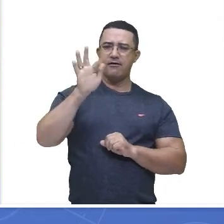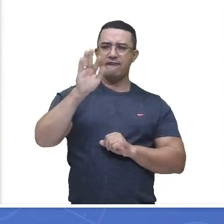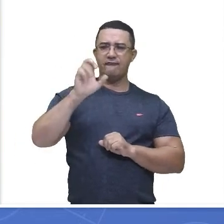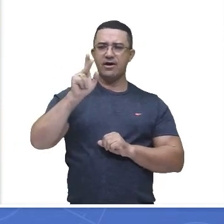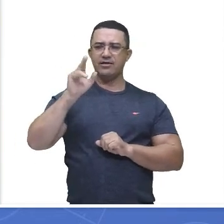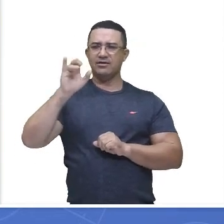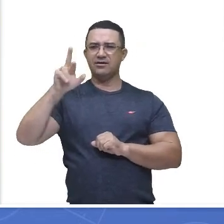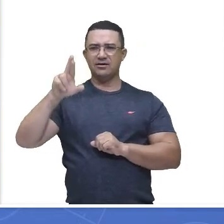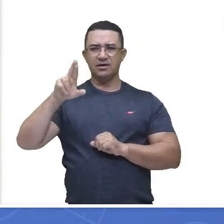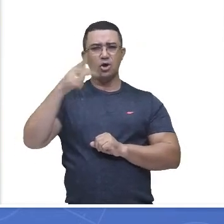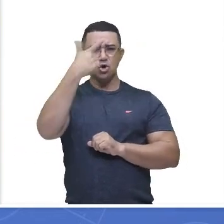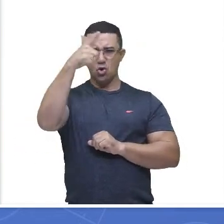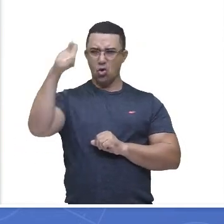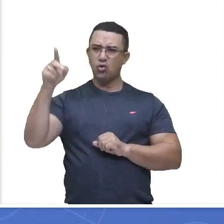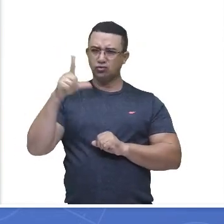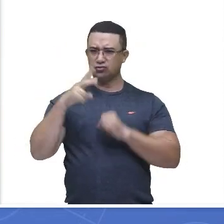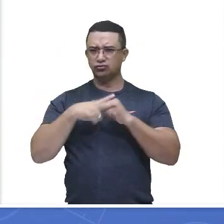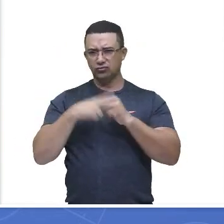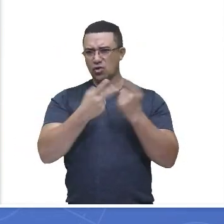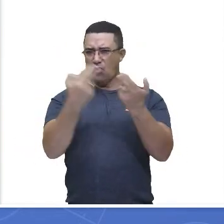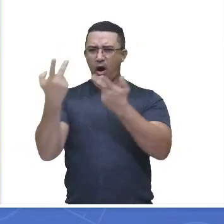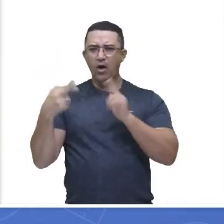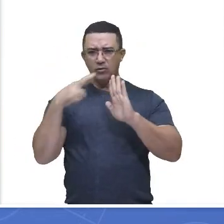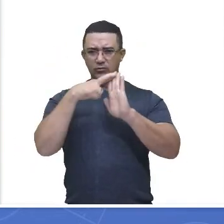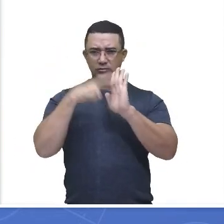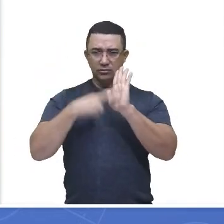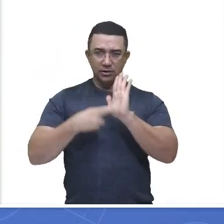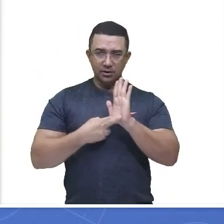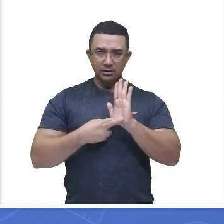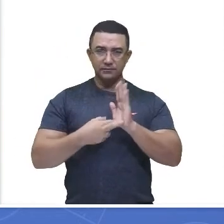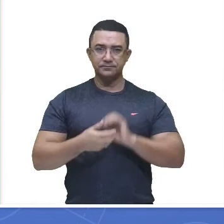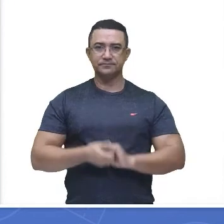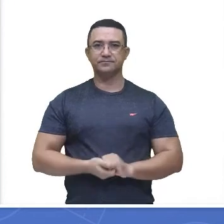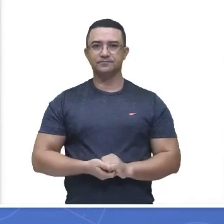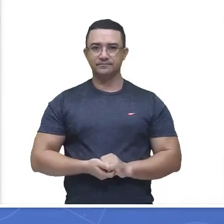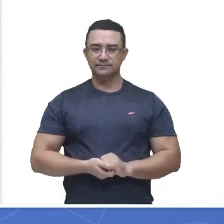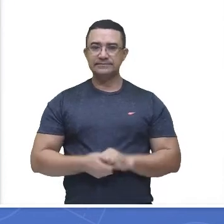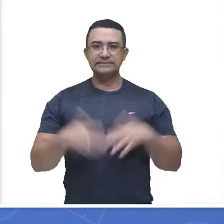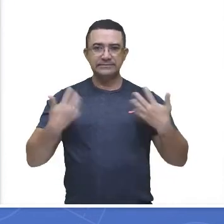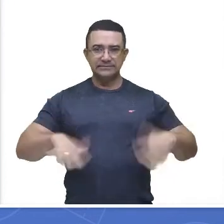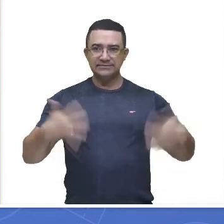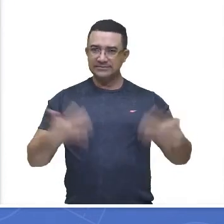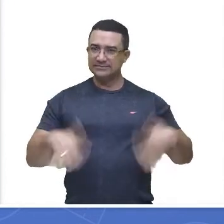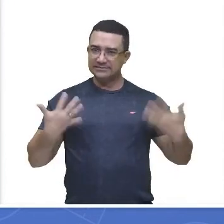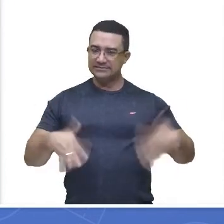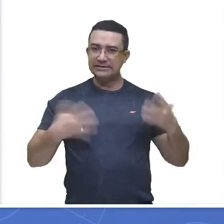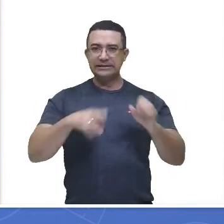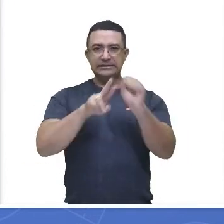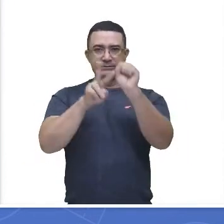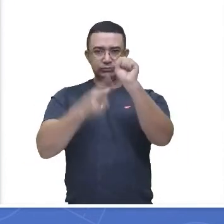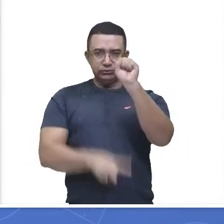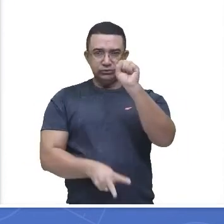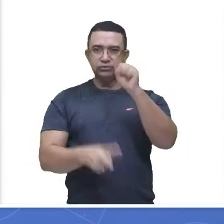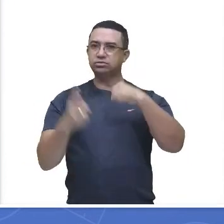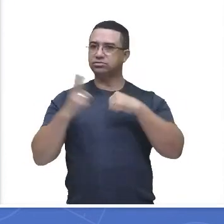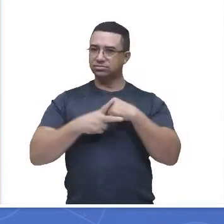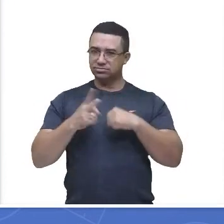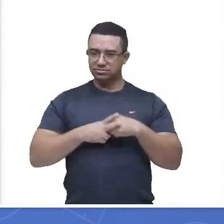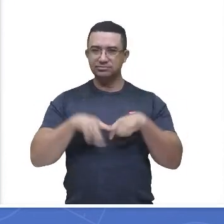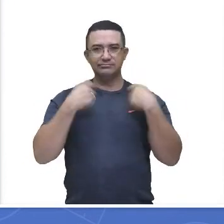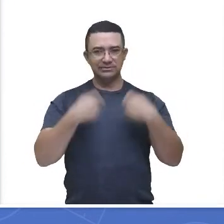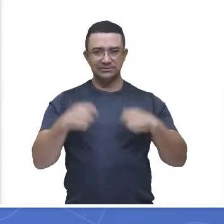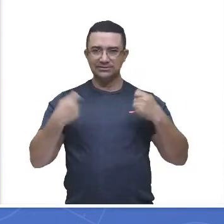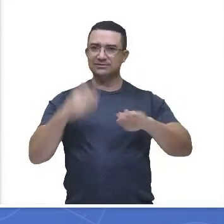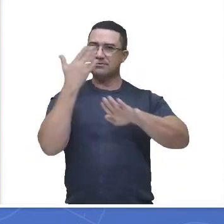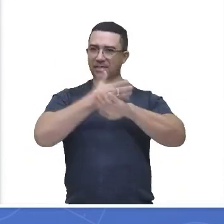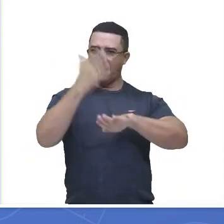né? Bem, visto aí muita coisa, né? Conjugar verbos é um negócio tempo verbal, a gente tem que ir praticando